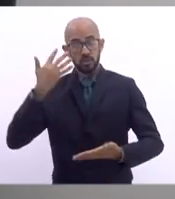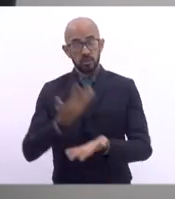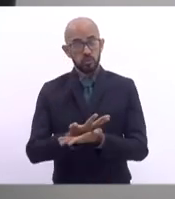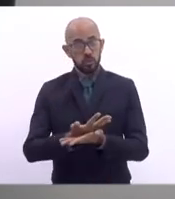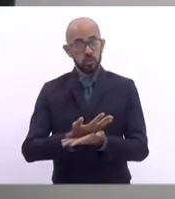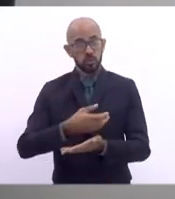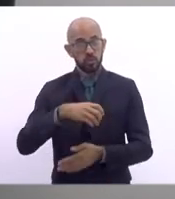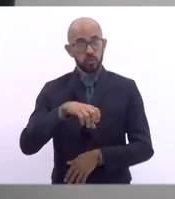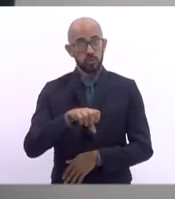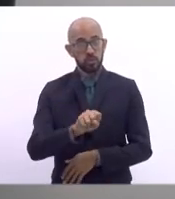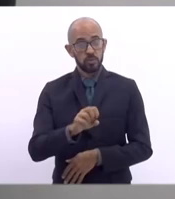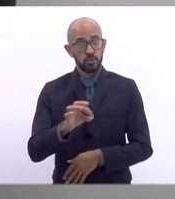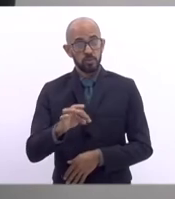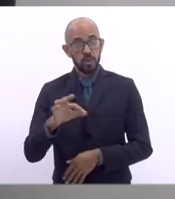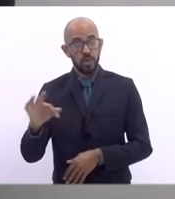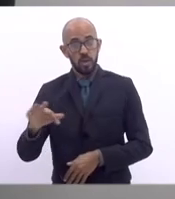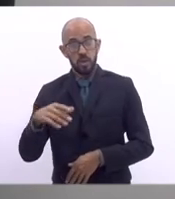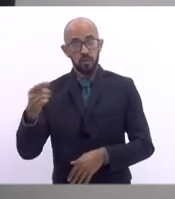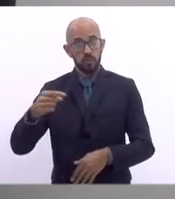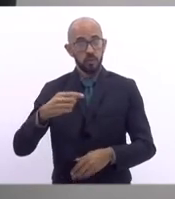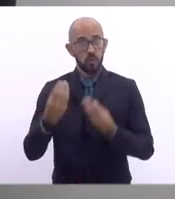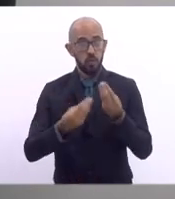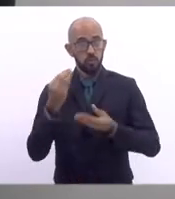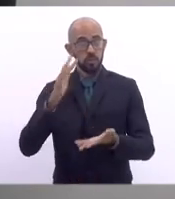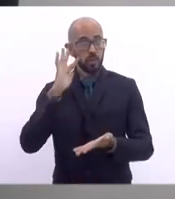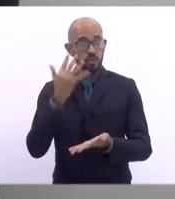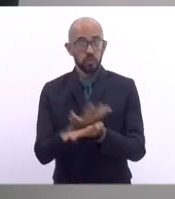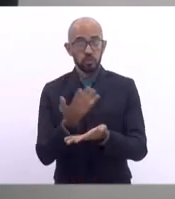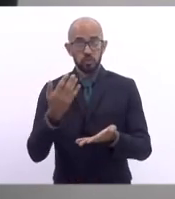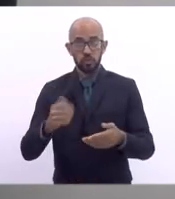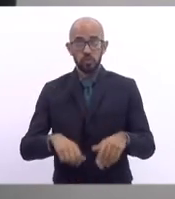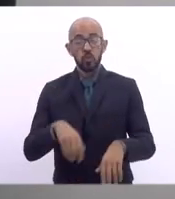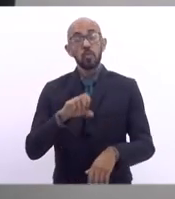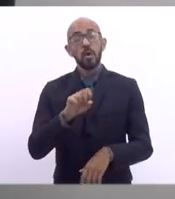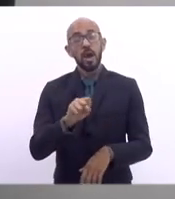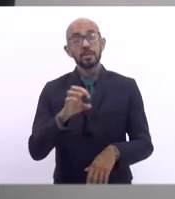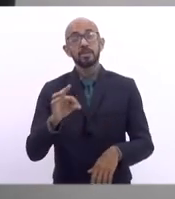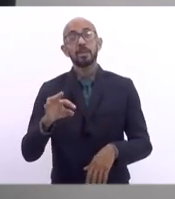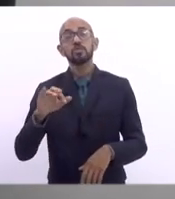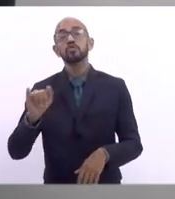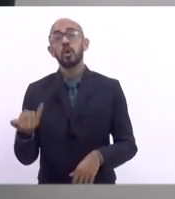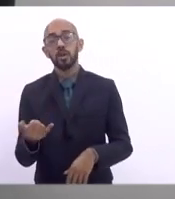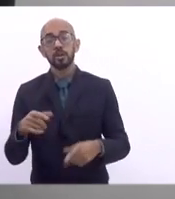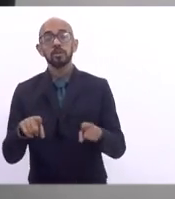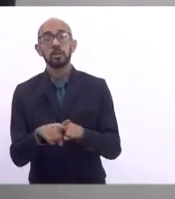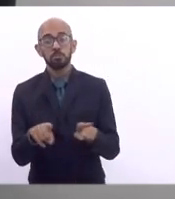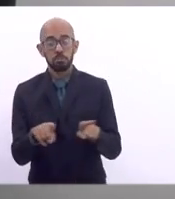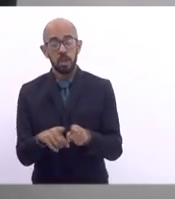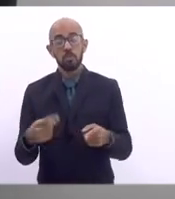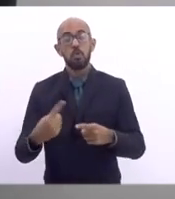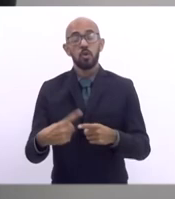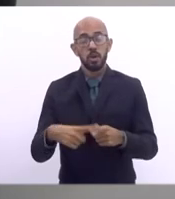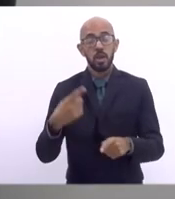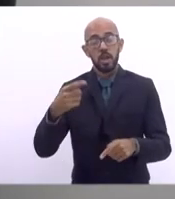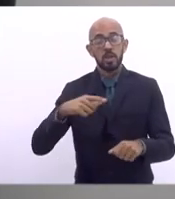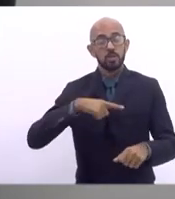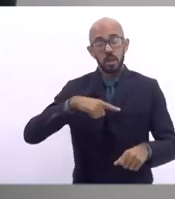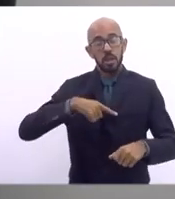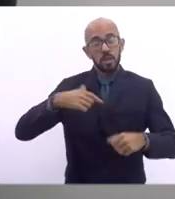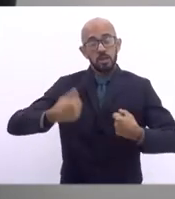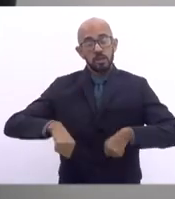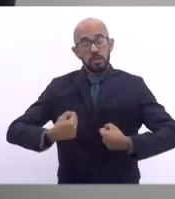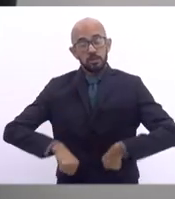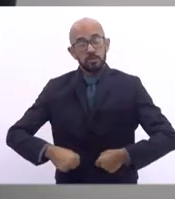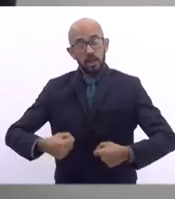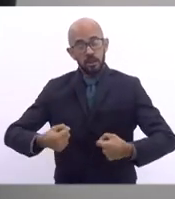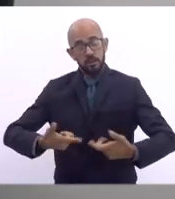de primeira segunda o quê que o Supremo decidiu que é que decidiu o STJ Por que demanda sobre esse tema tem